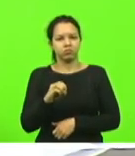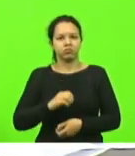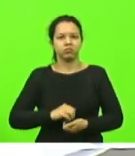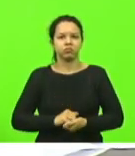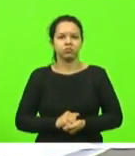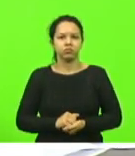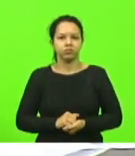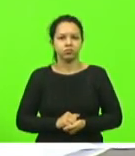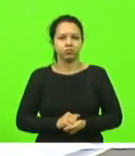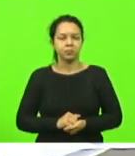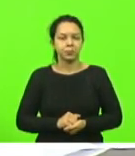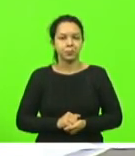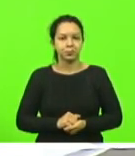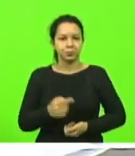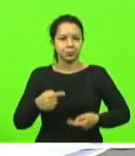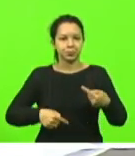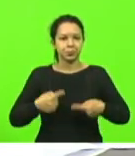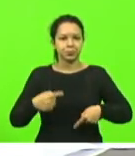Em discussão,